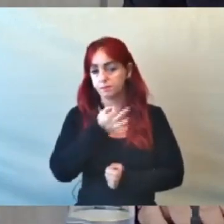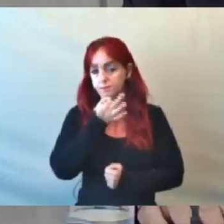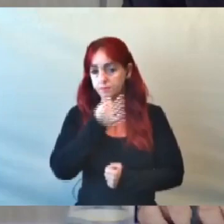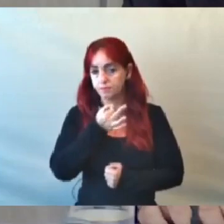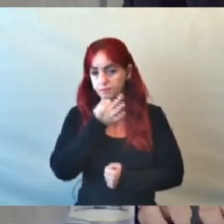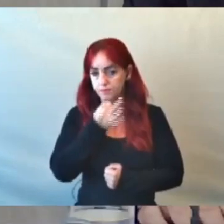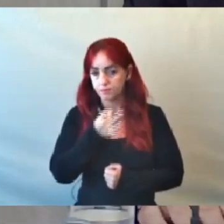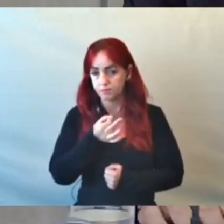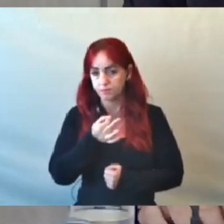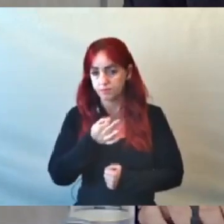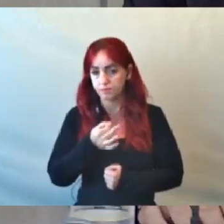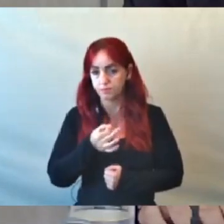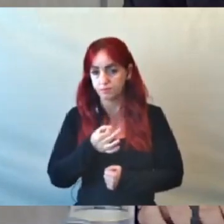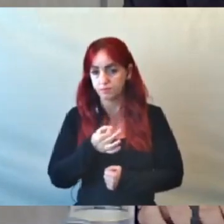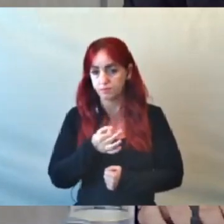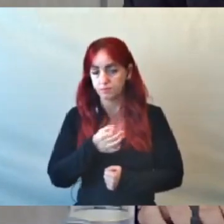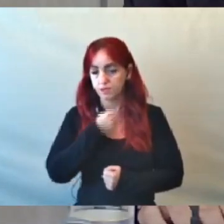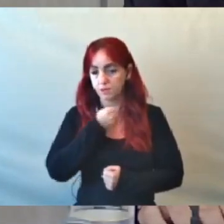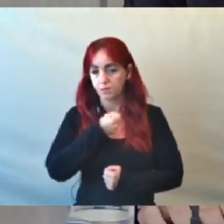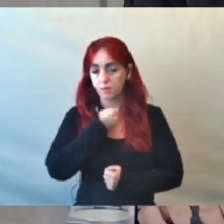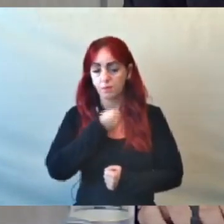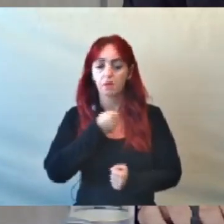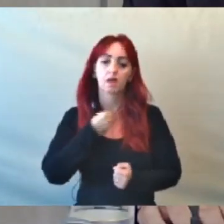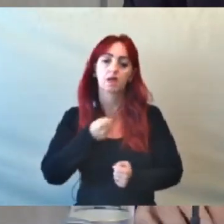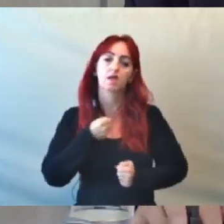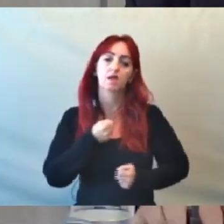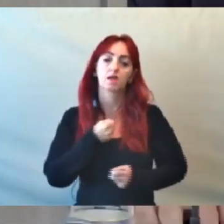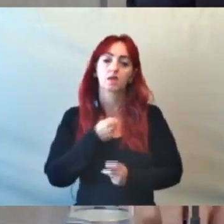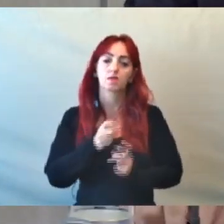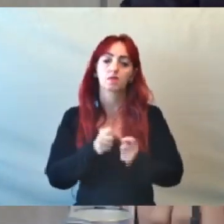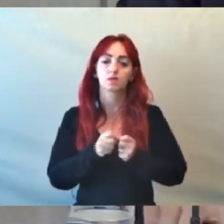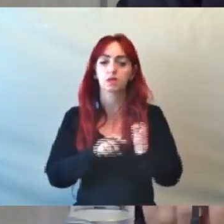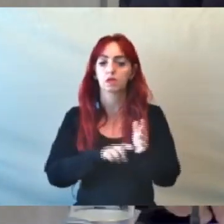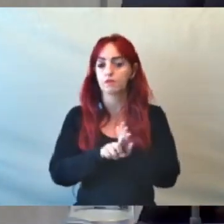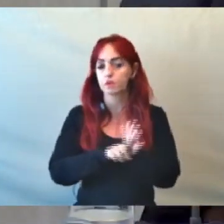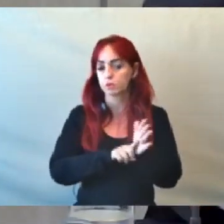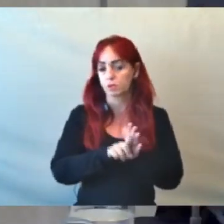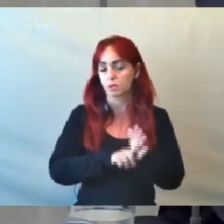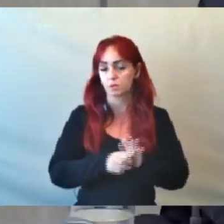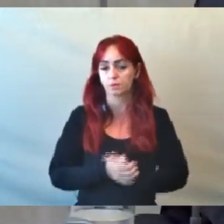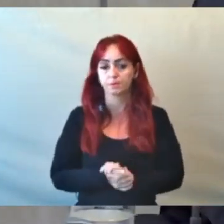depoimento na condição de investigado. Data: dia